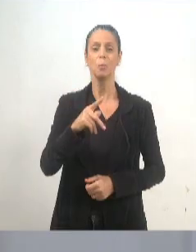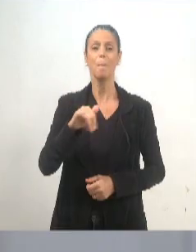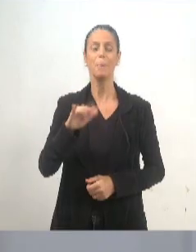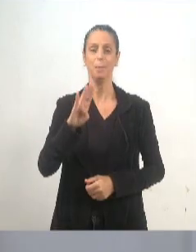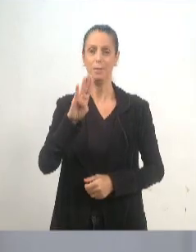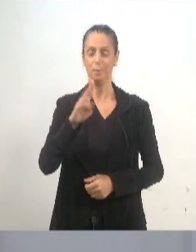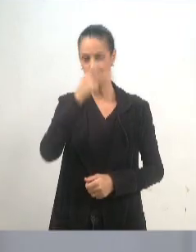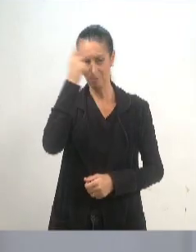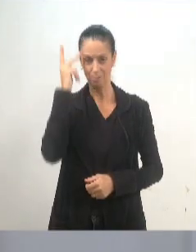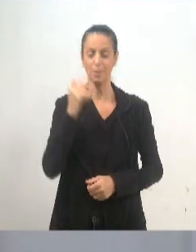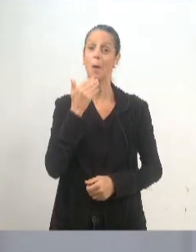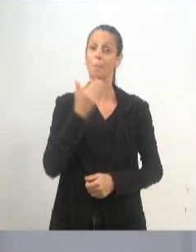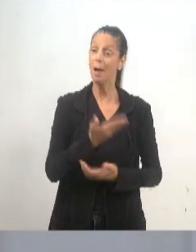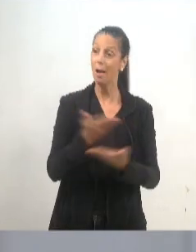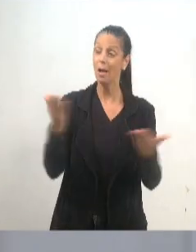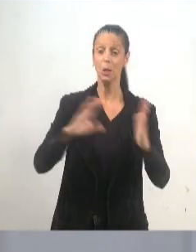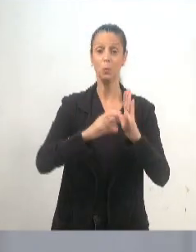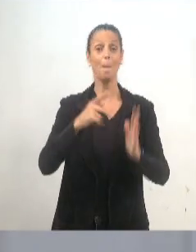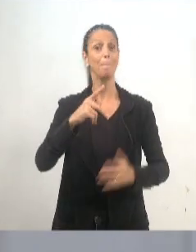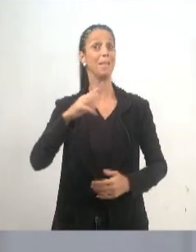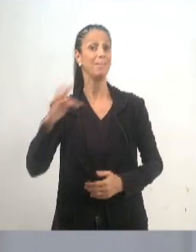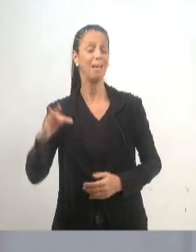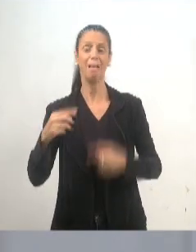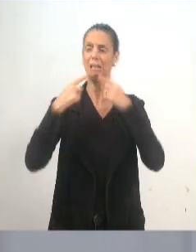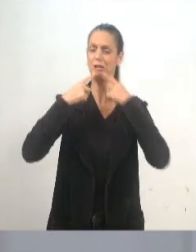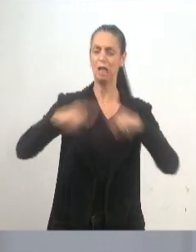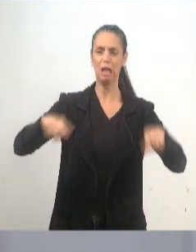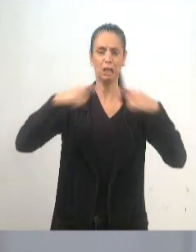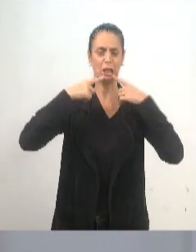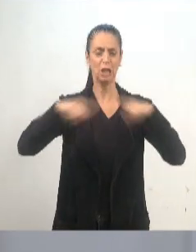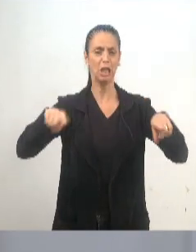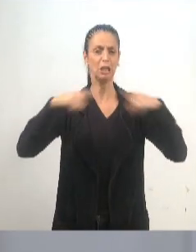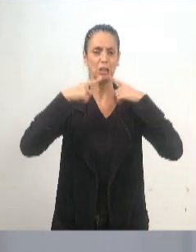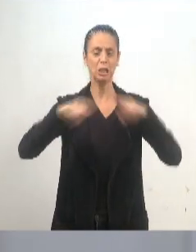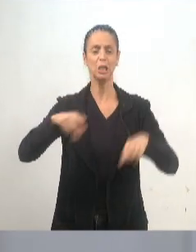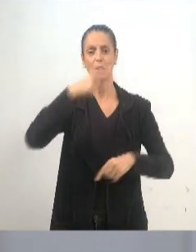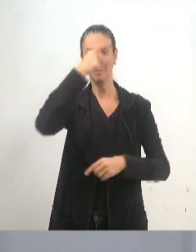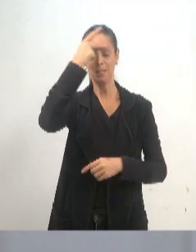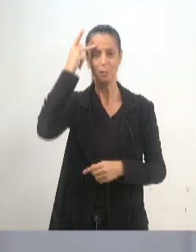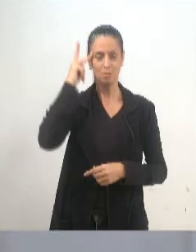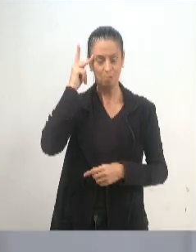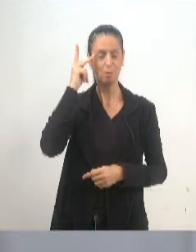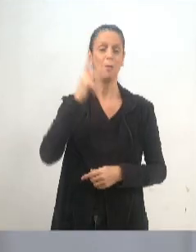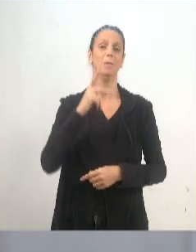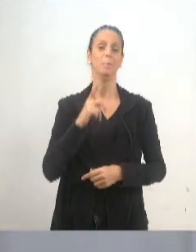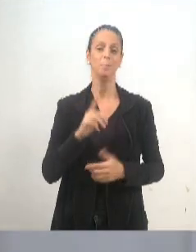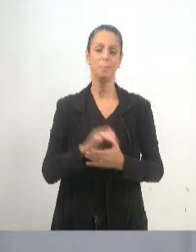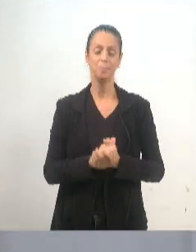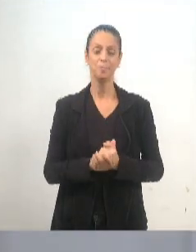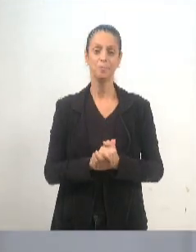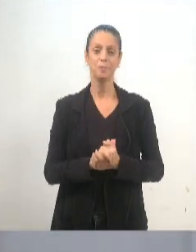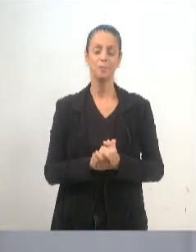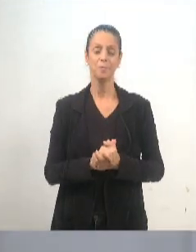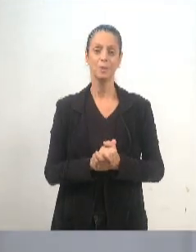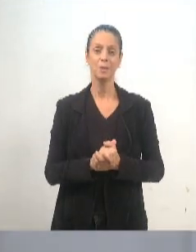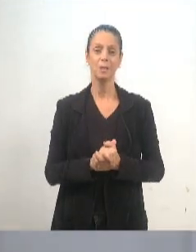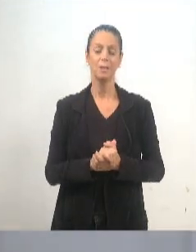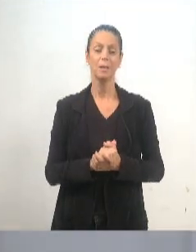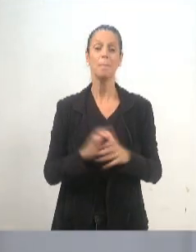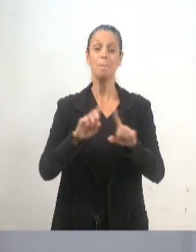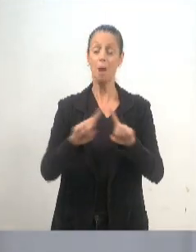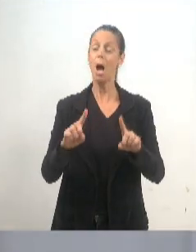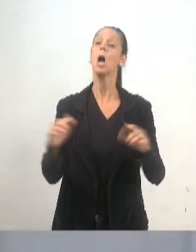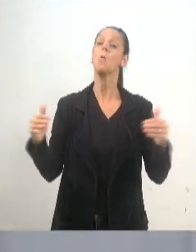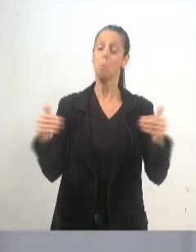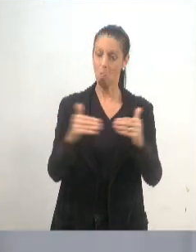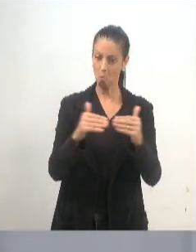aos petistas que criticam aqueles que eles chamam de rentistas e, ao mesmo tempo, legitimam um governo que